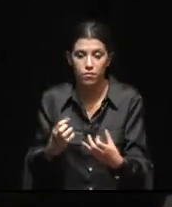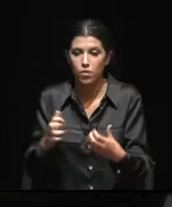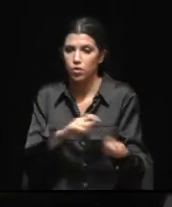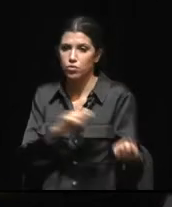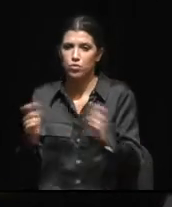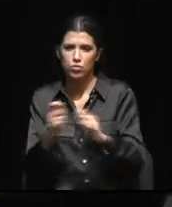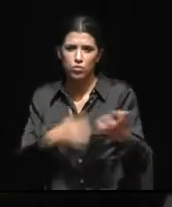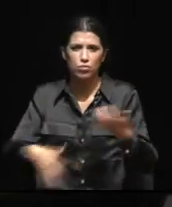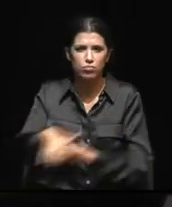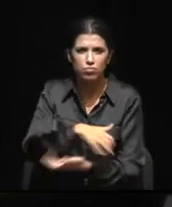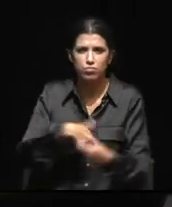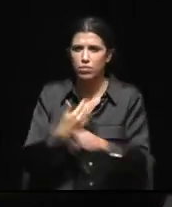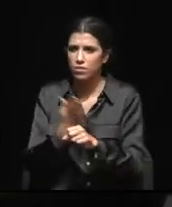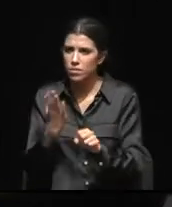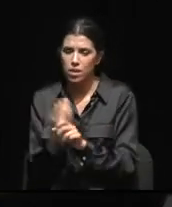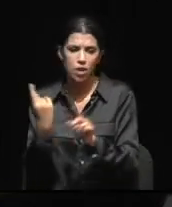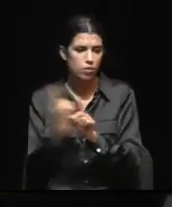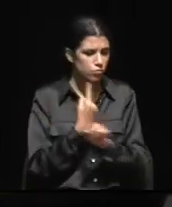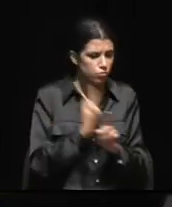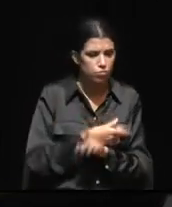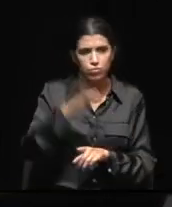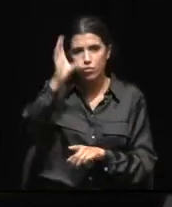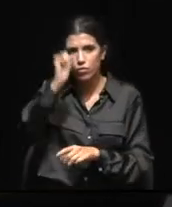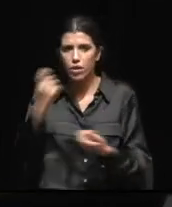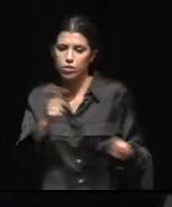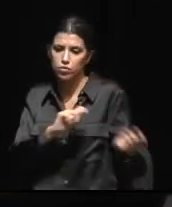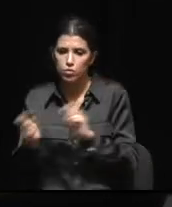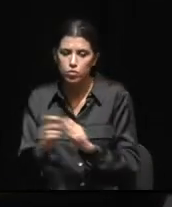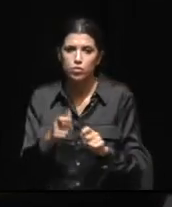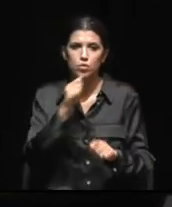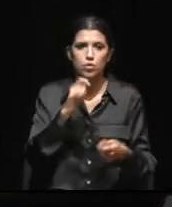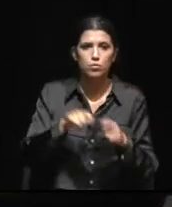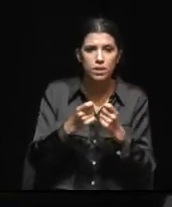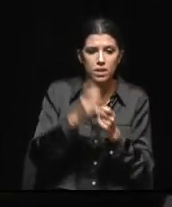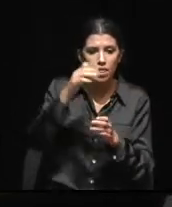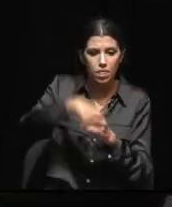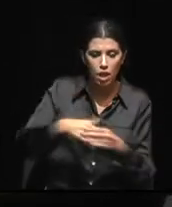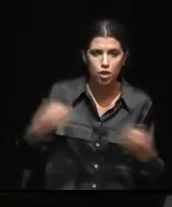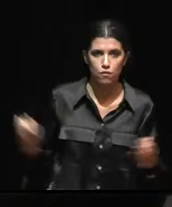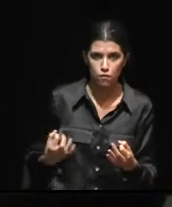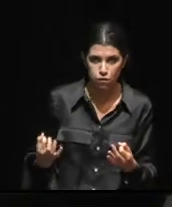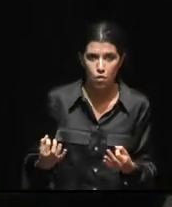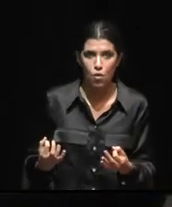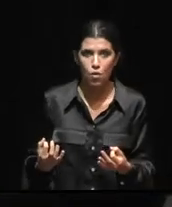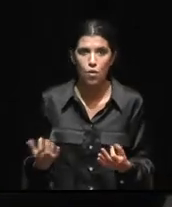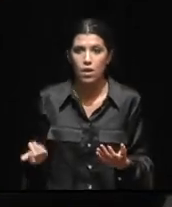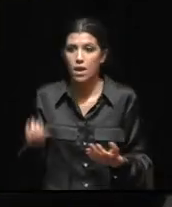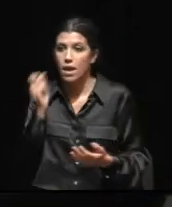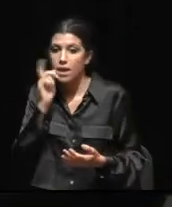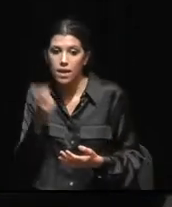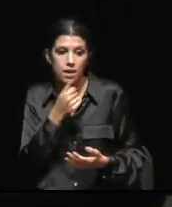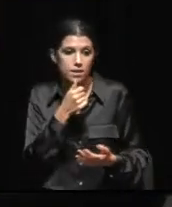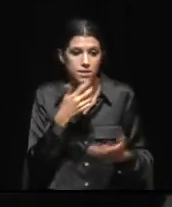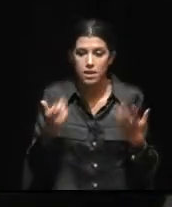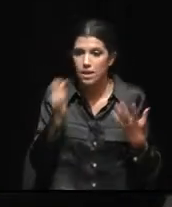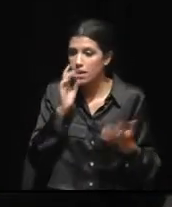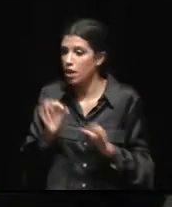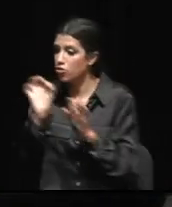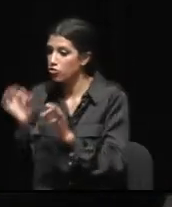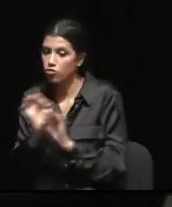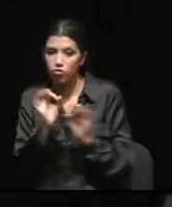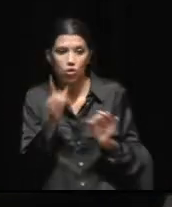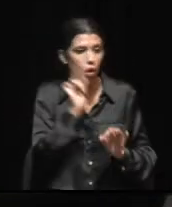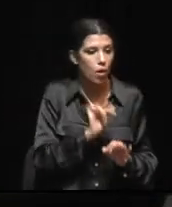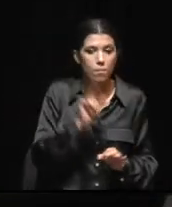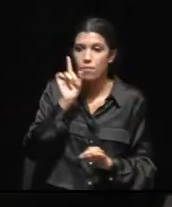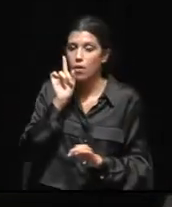discussões no gabinete no no governo discussões no partido e quem é que saía beneficiar quem é que não